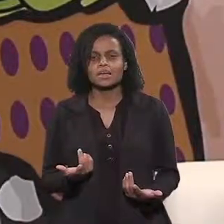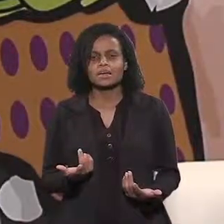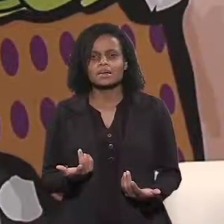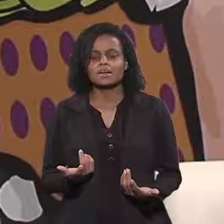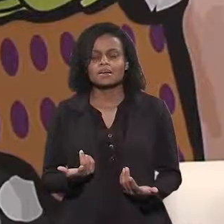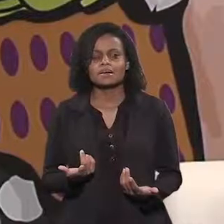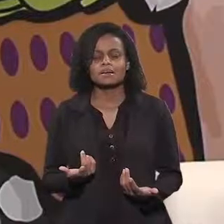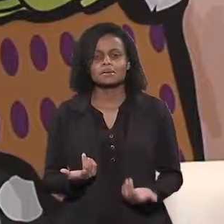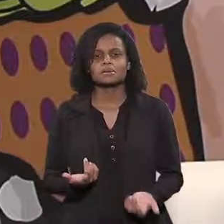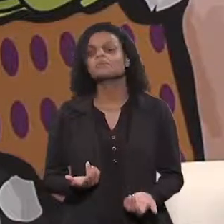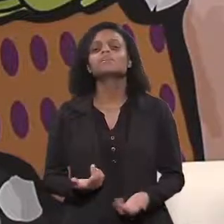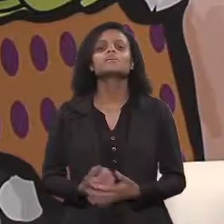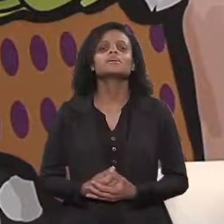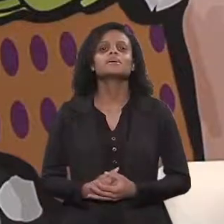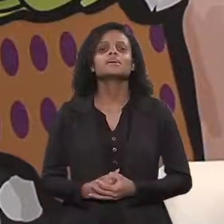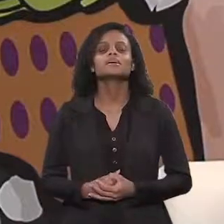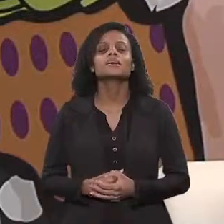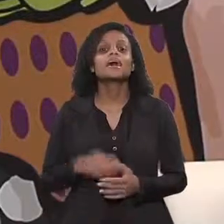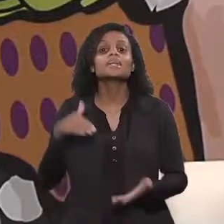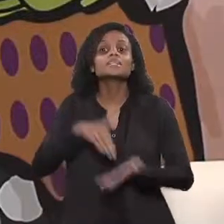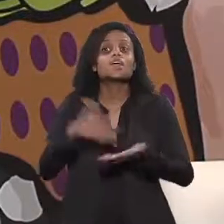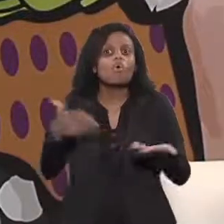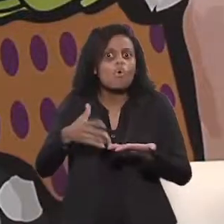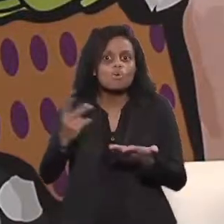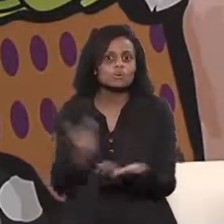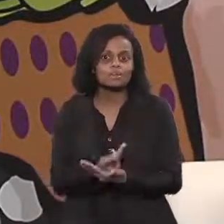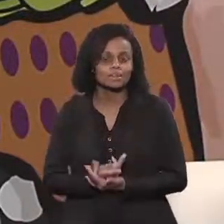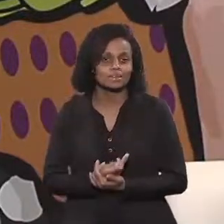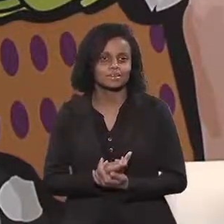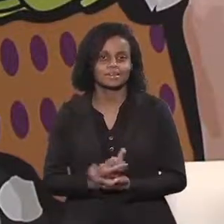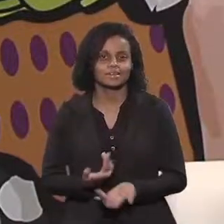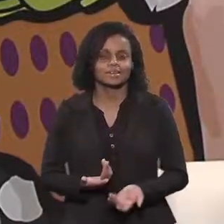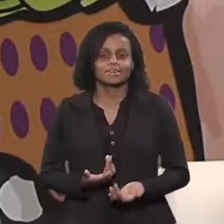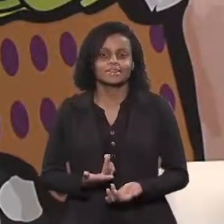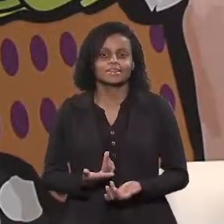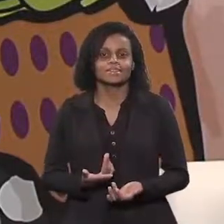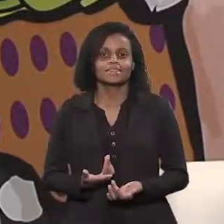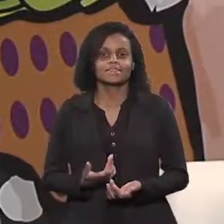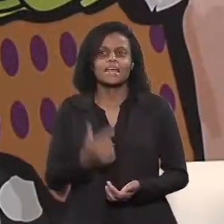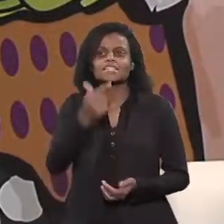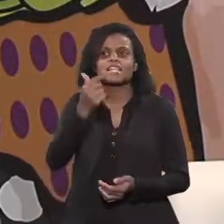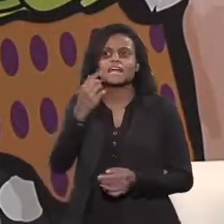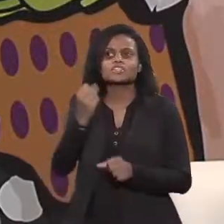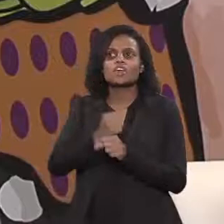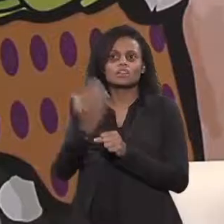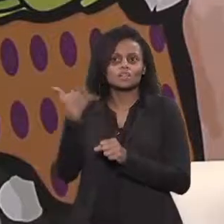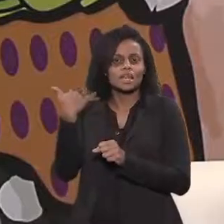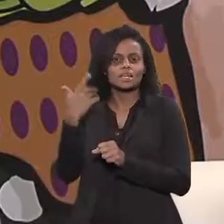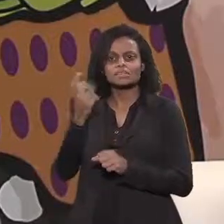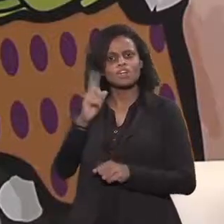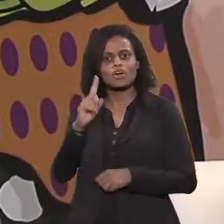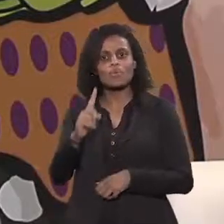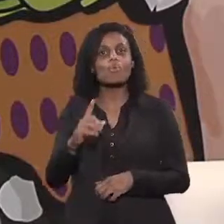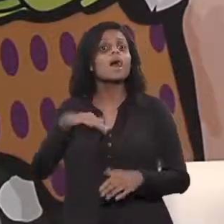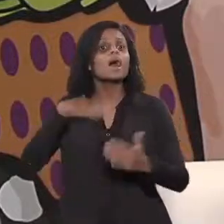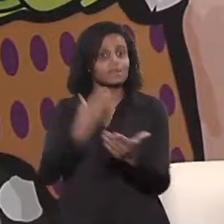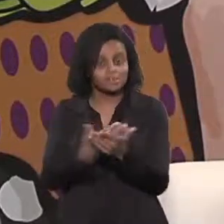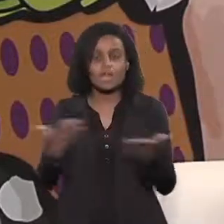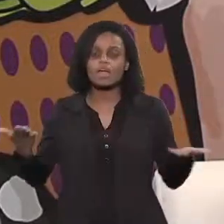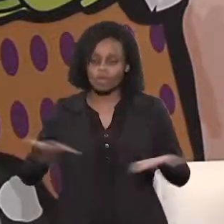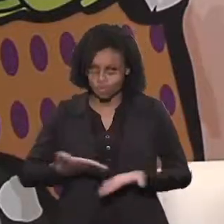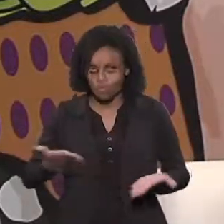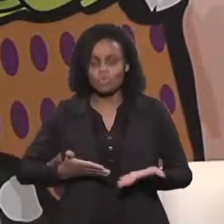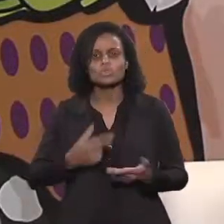né? E é muito isso, até hoje acontece. Isso não é de 7 anos atrás, a gente encontra